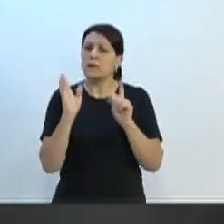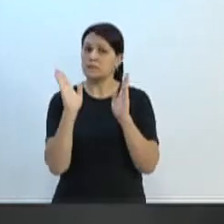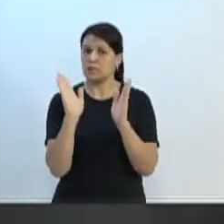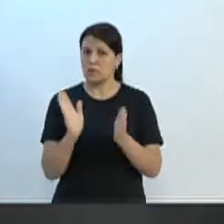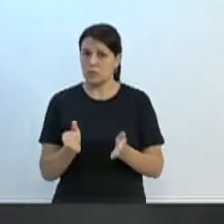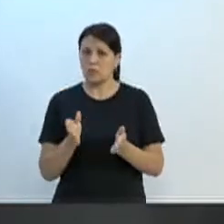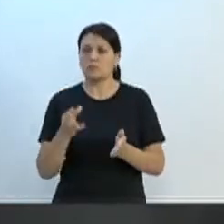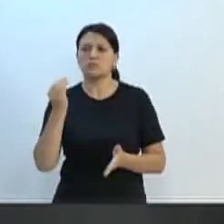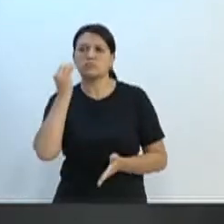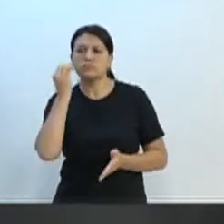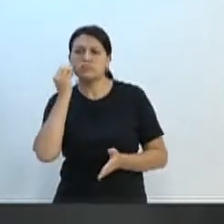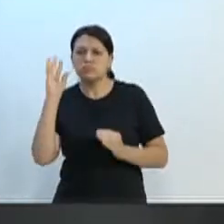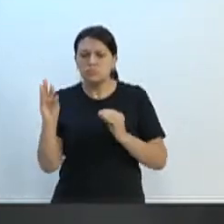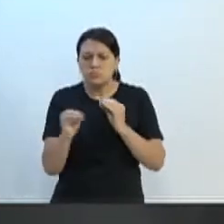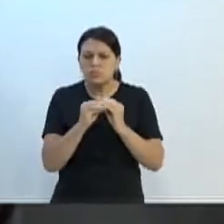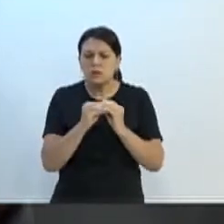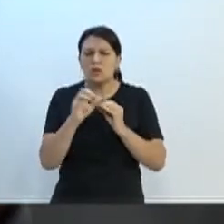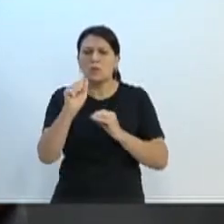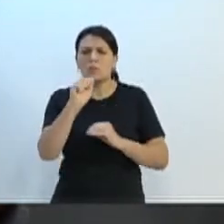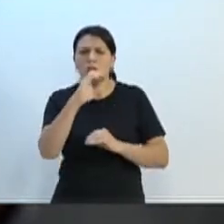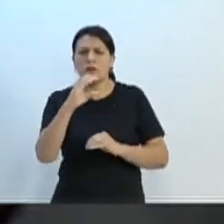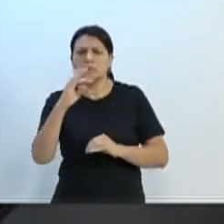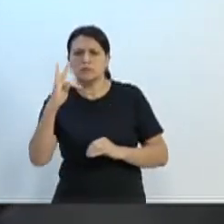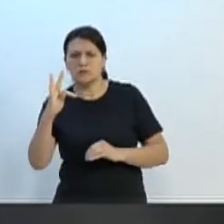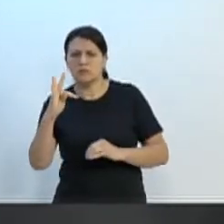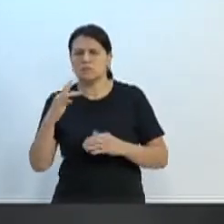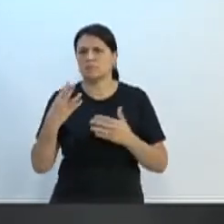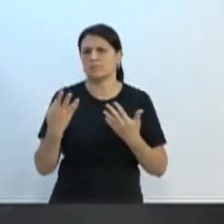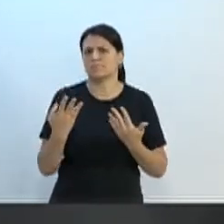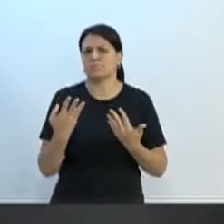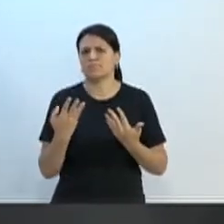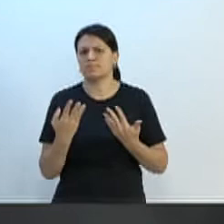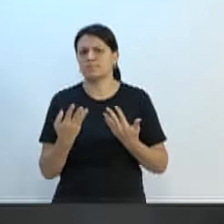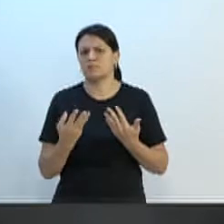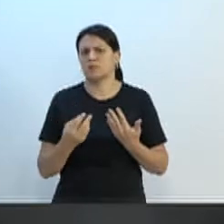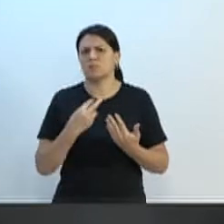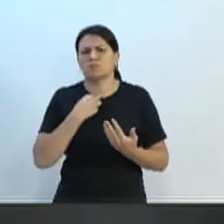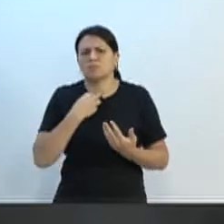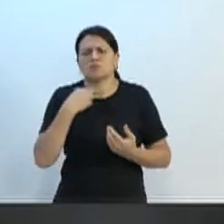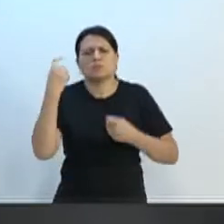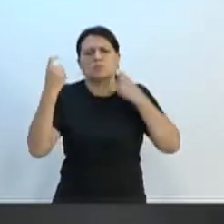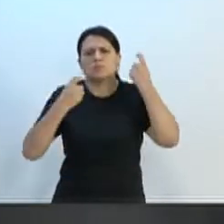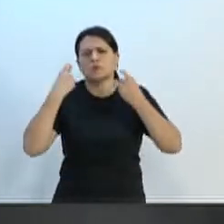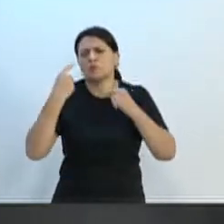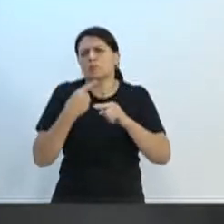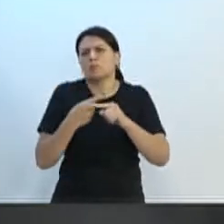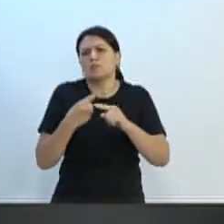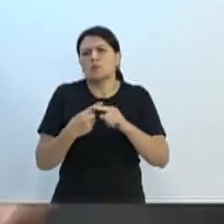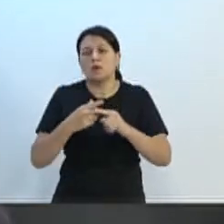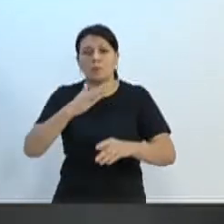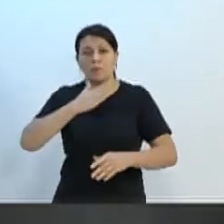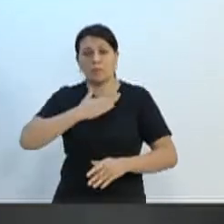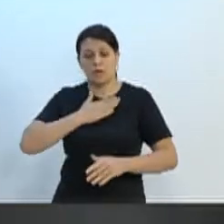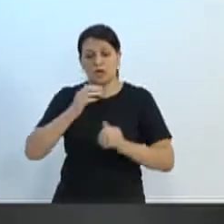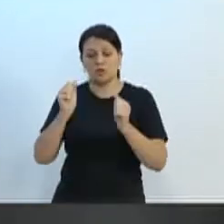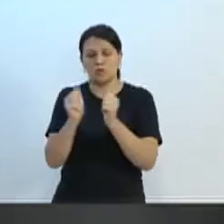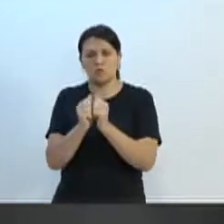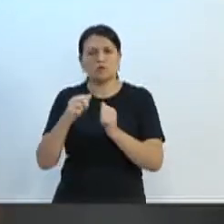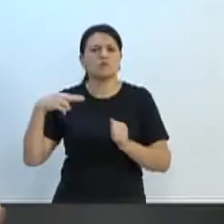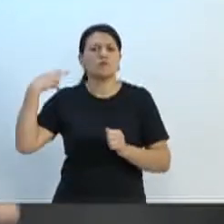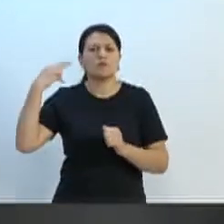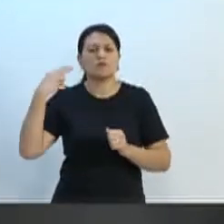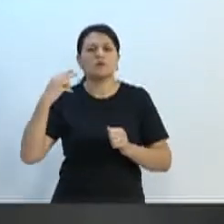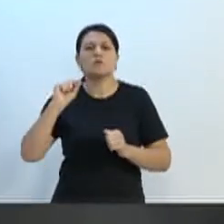buscar tentar incluir os ACTs, nós jamais poderíamos ter sido culpados de coisíssima alguma, porque foi iniciativa, inclusive, minha, juntamente com os demais vereadores da oposição,